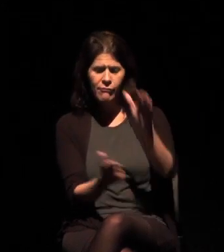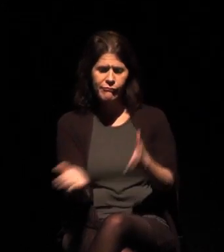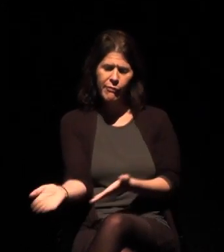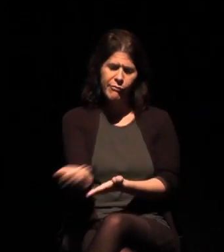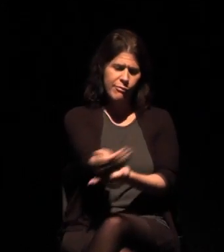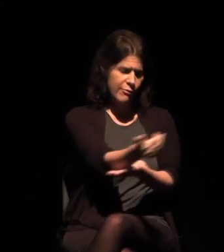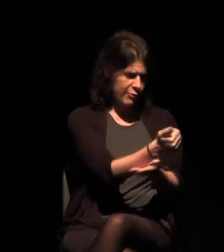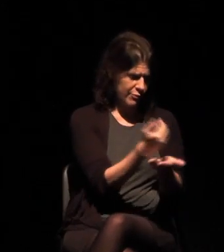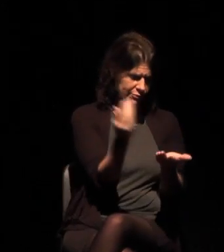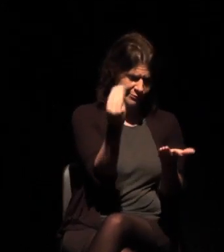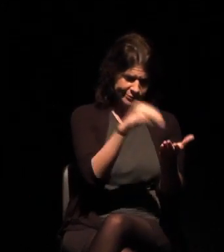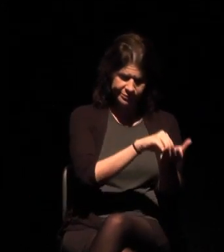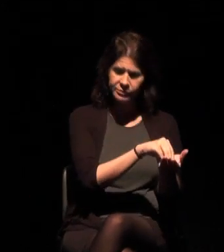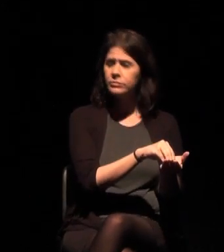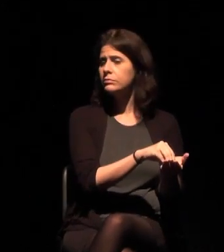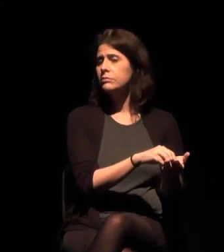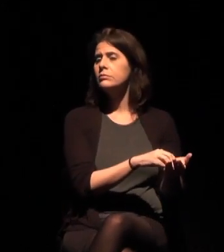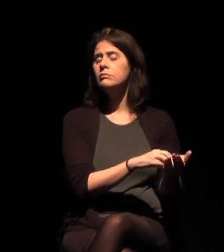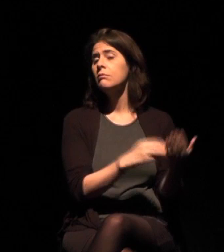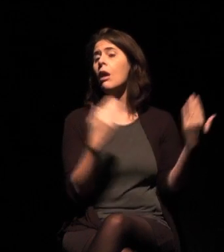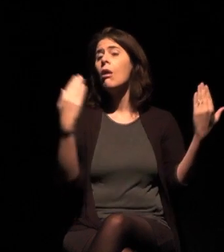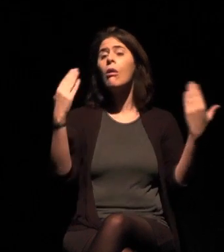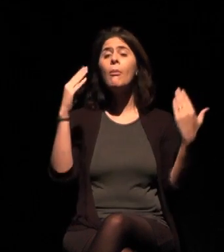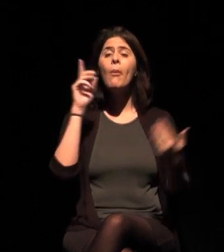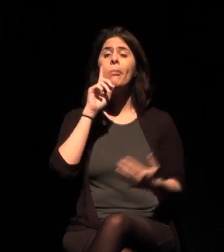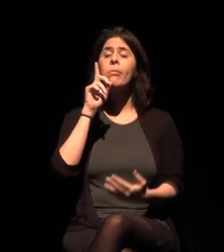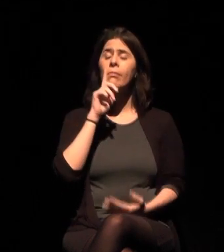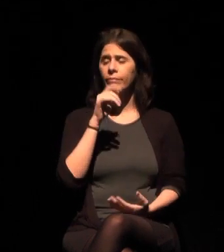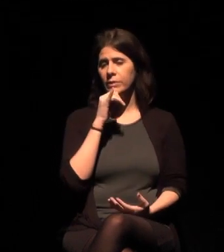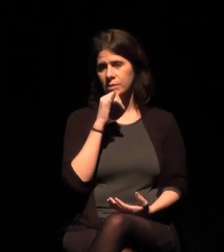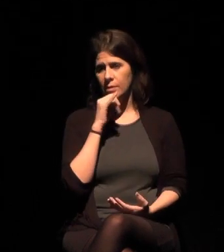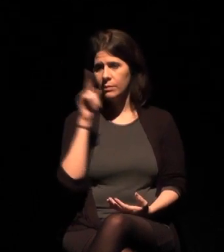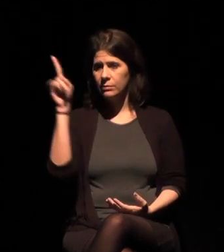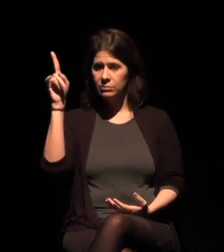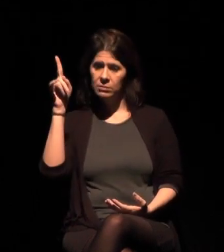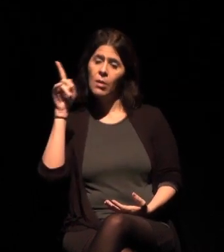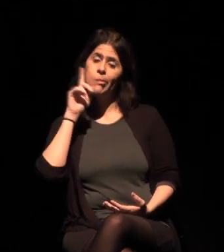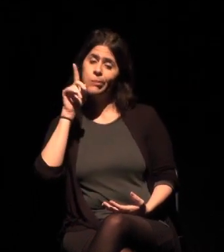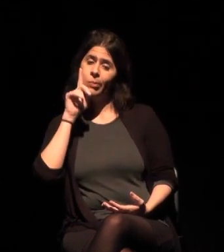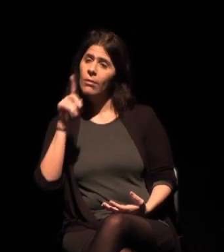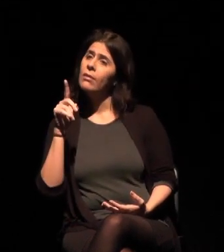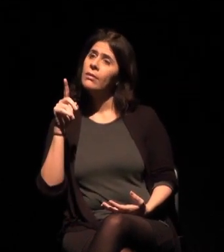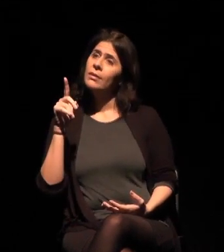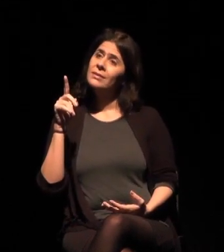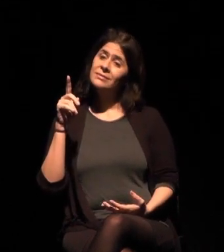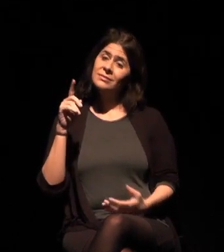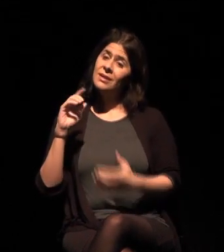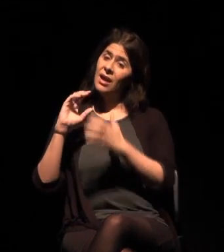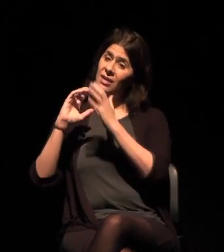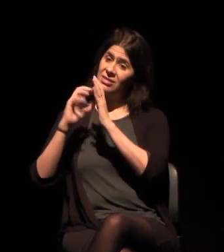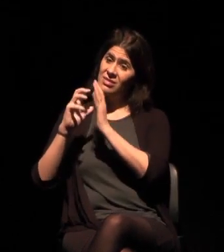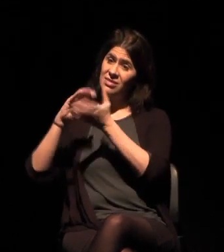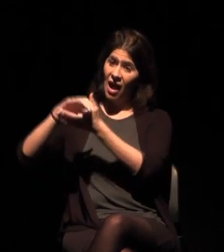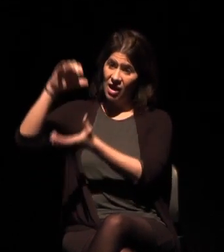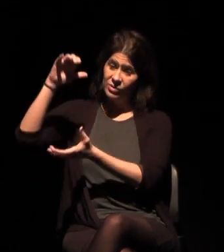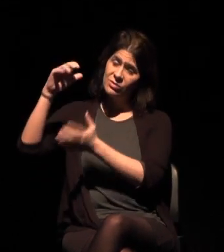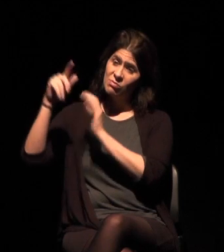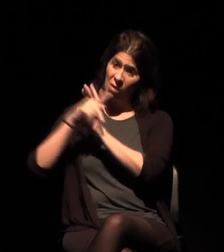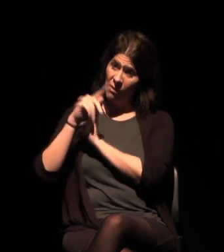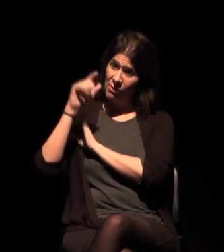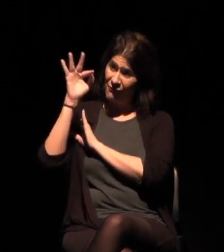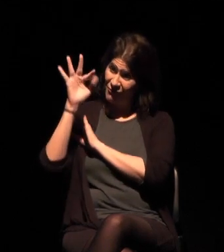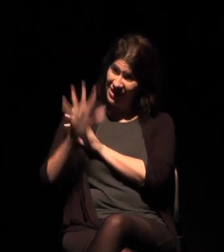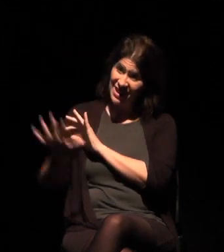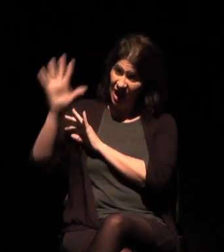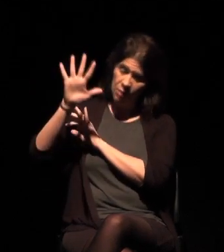unidos têm dados federais né e o que é muito difícil você te na escala que o brasil tem então se o brasil